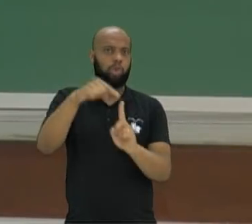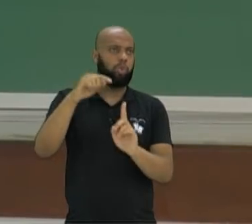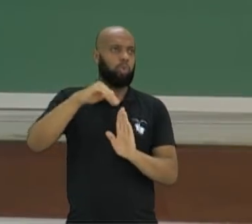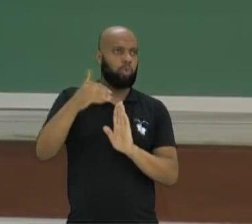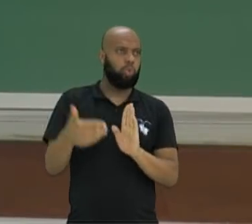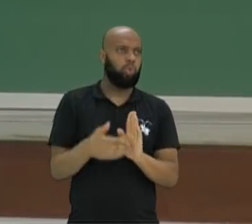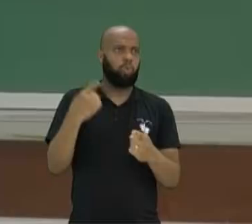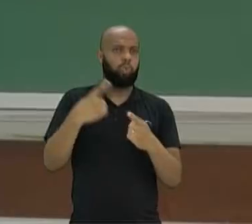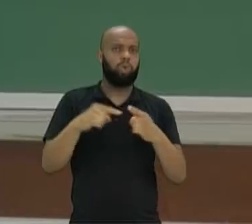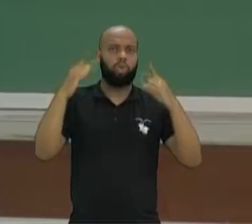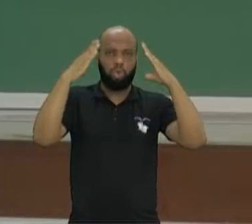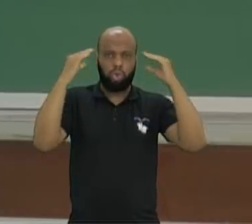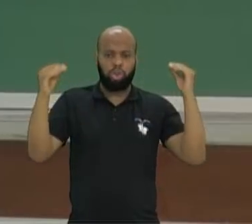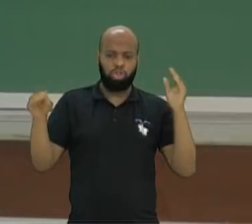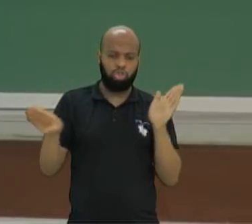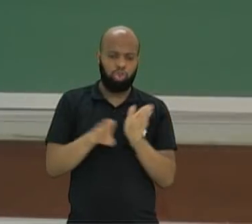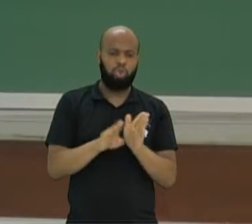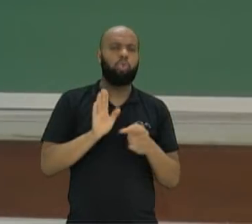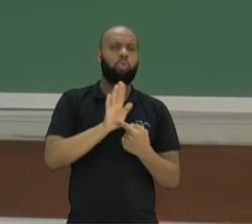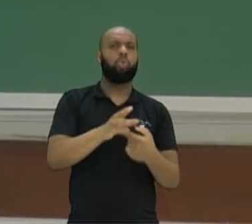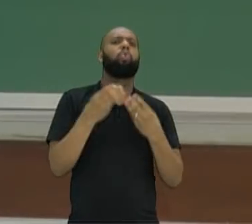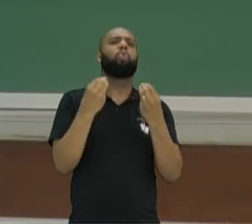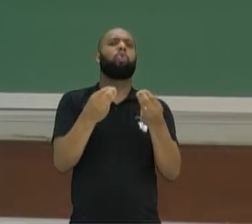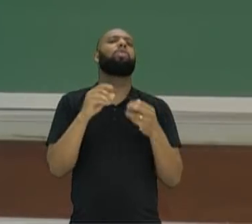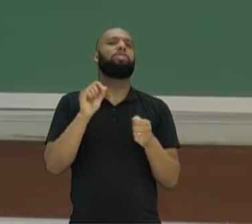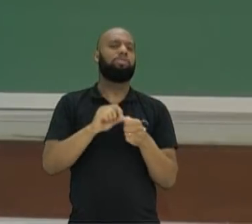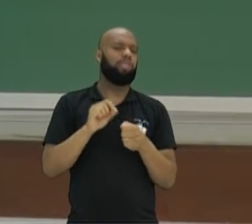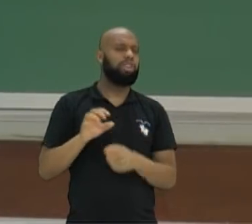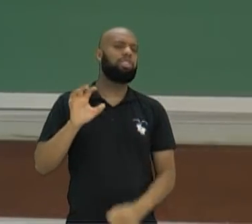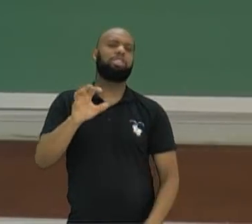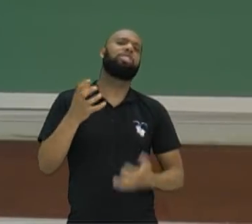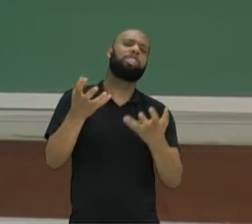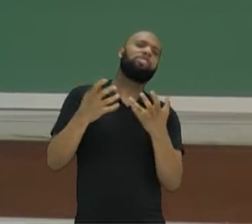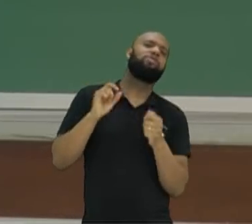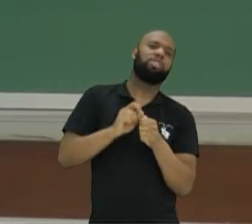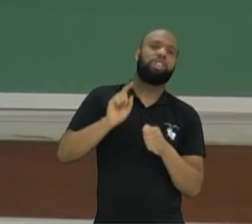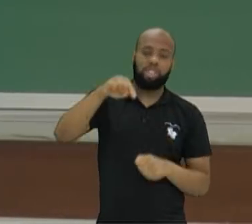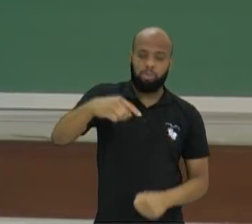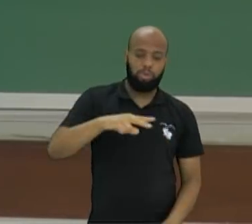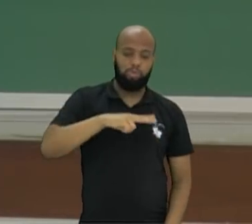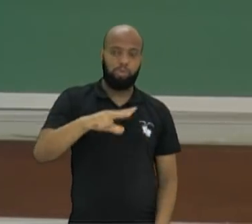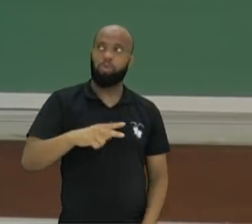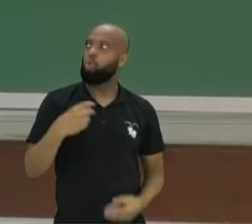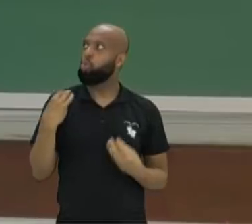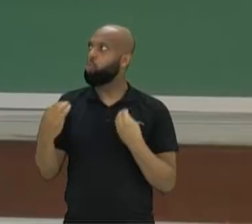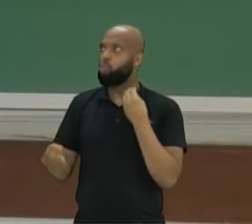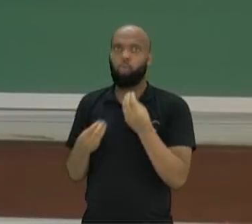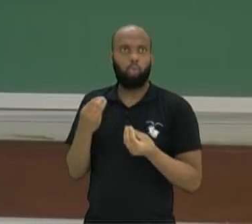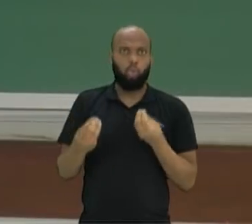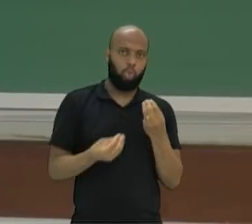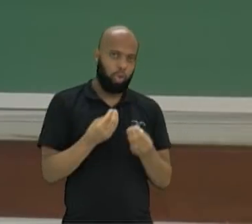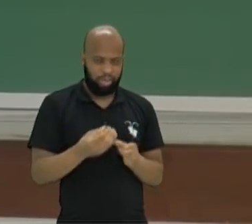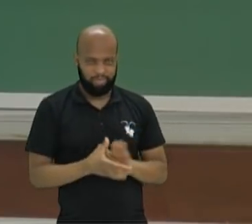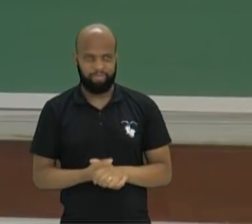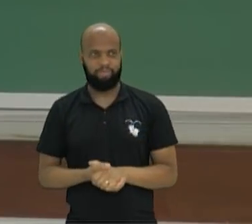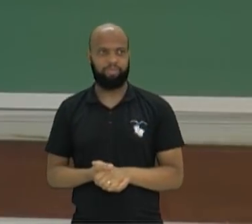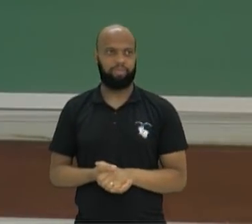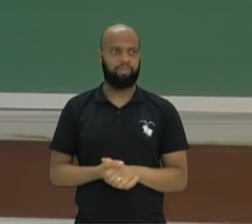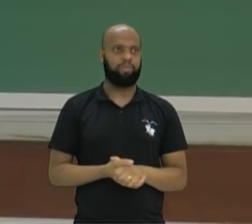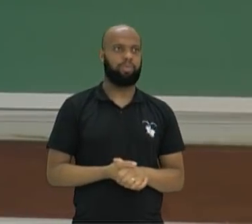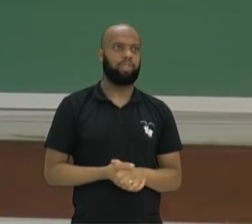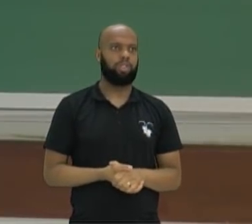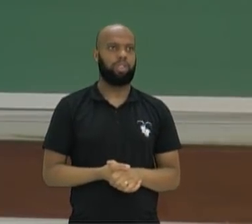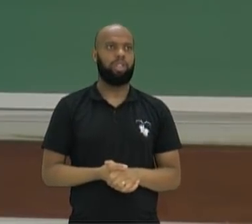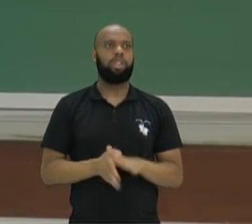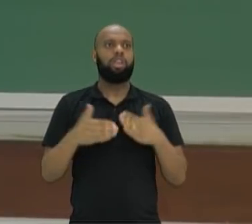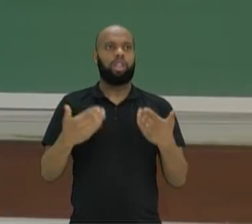os holandeses chegaram aqui e mostraram como fazer a coisa, né? Aí depois os portugueses se apertaram, né? Muito bem. Como a